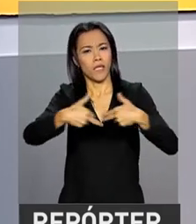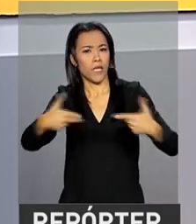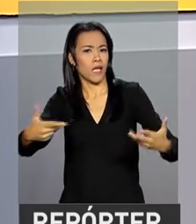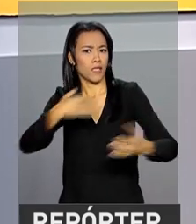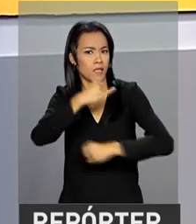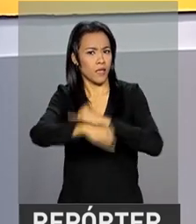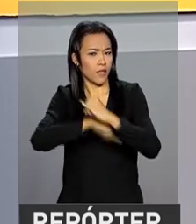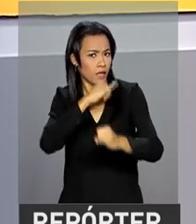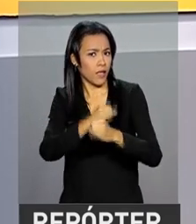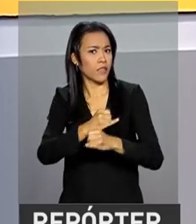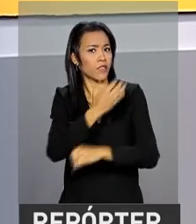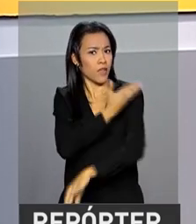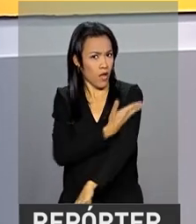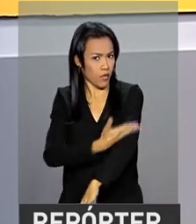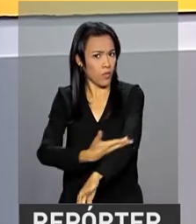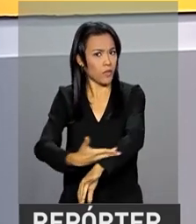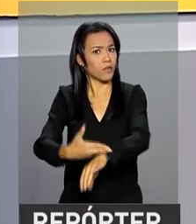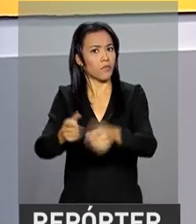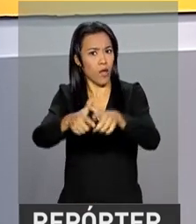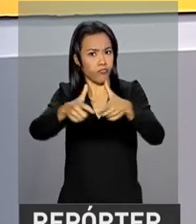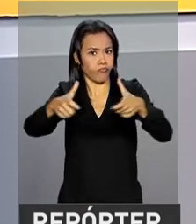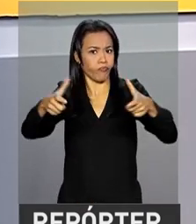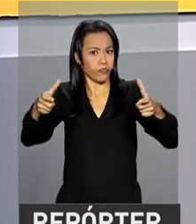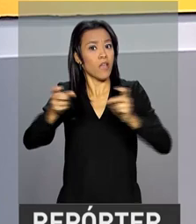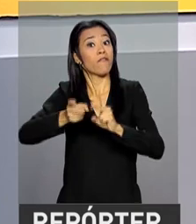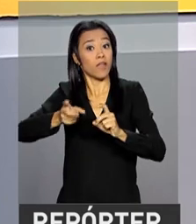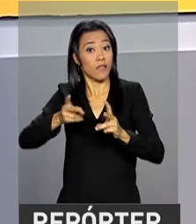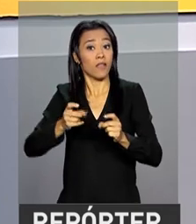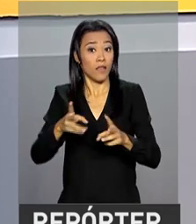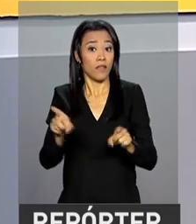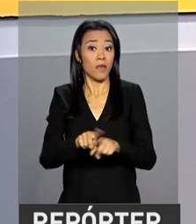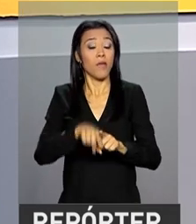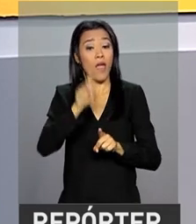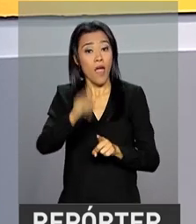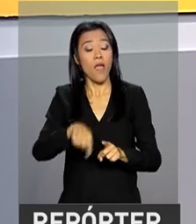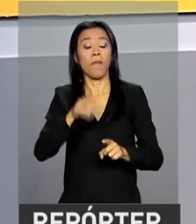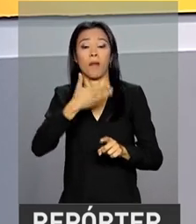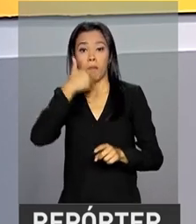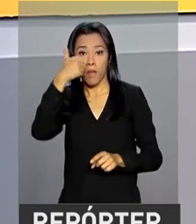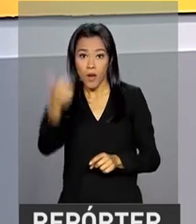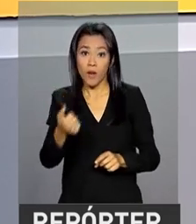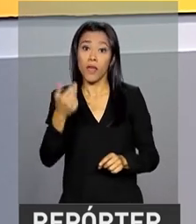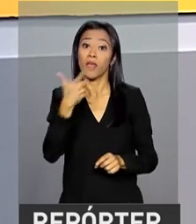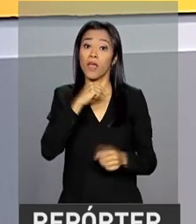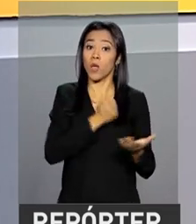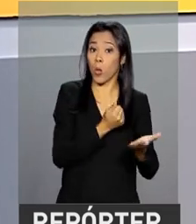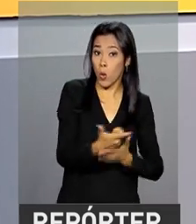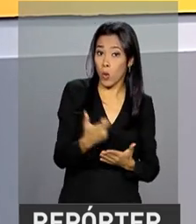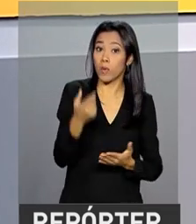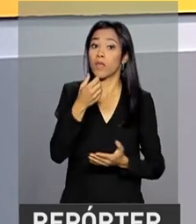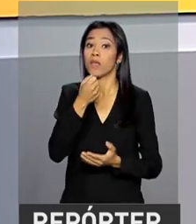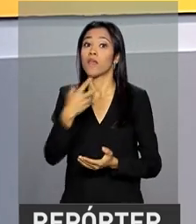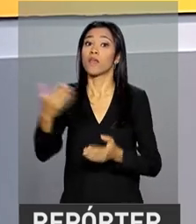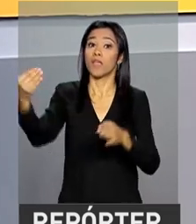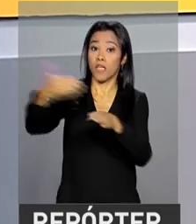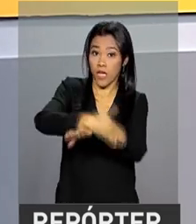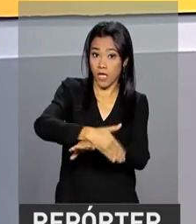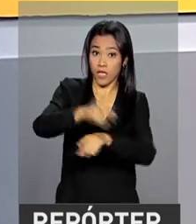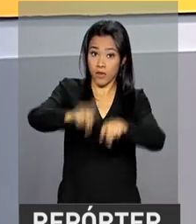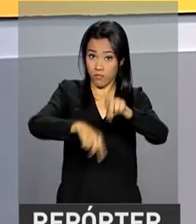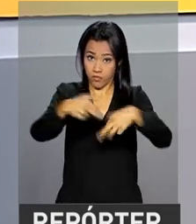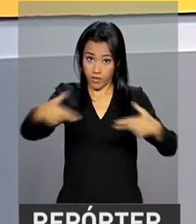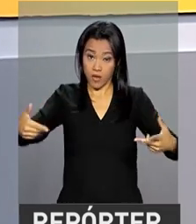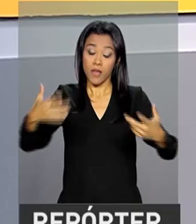internet é um hábito crescente vender também foi para melhorar a vida de importadores e exportadores que a receita federal